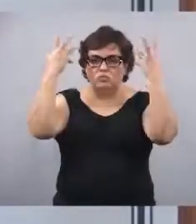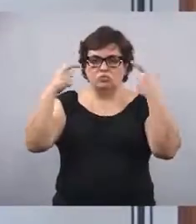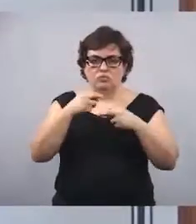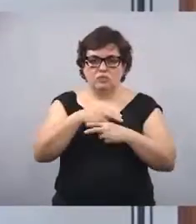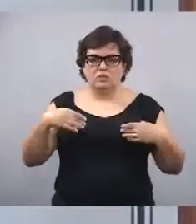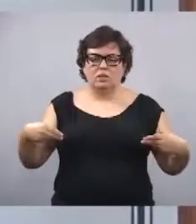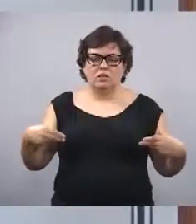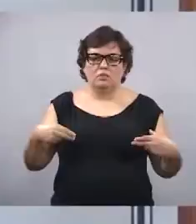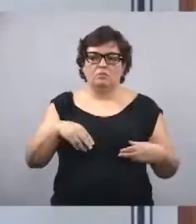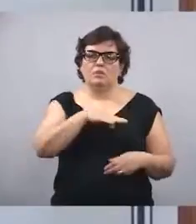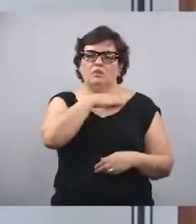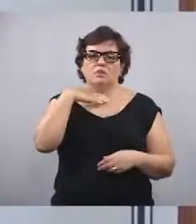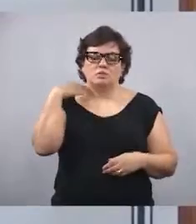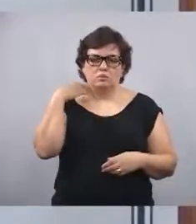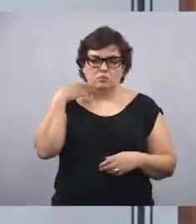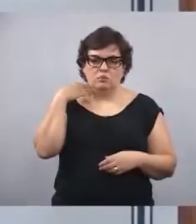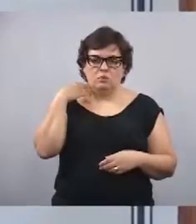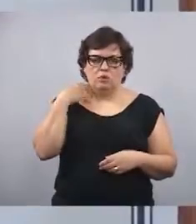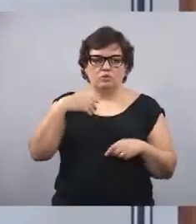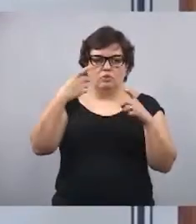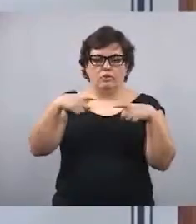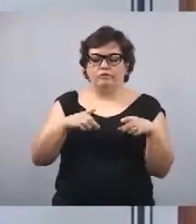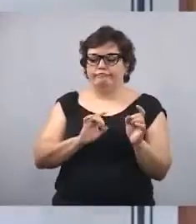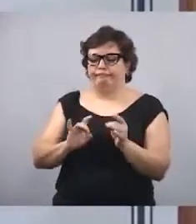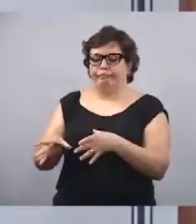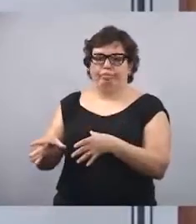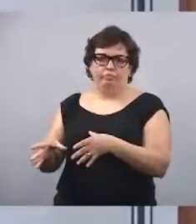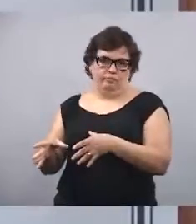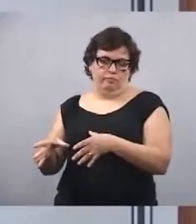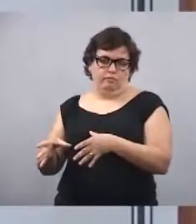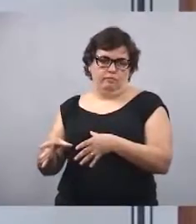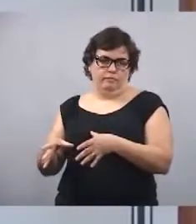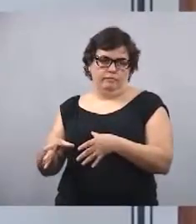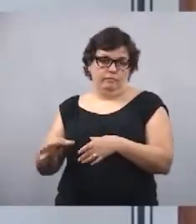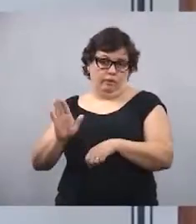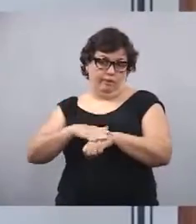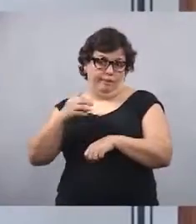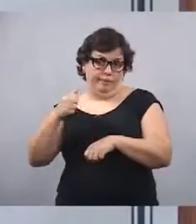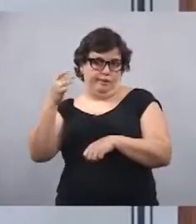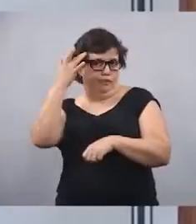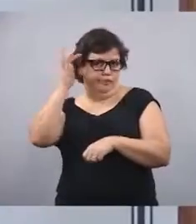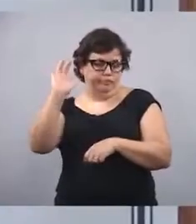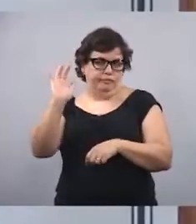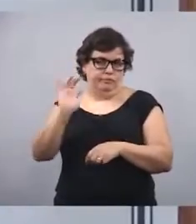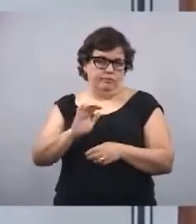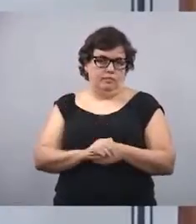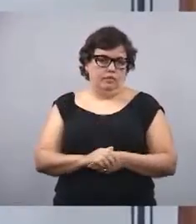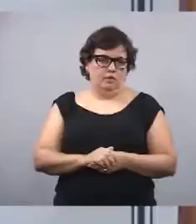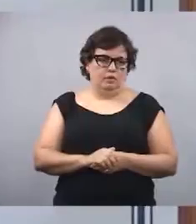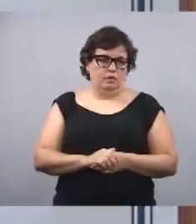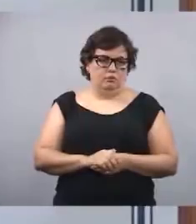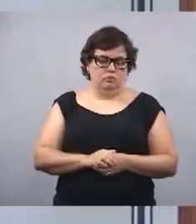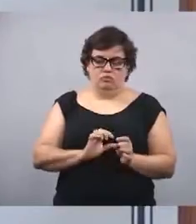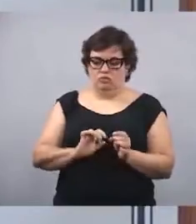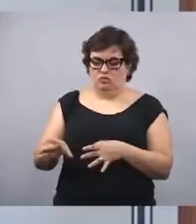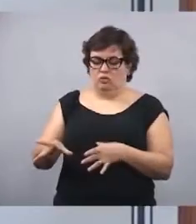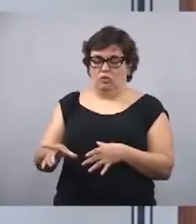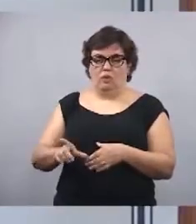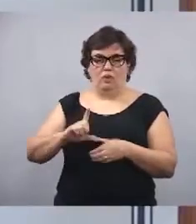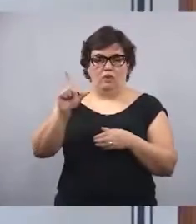dos animais mortos na cidade, que não tem dono, para onde eles vão, às vezes é melhor nem saber. O descarte de lixo de